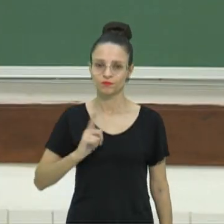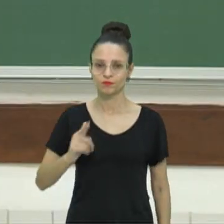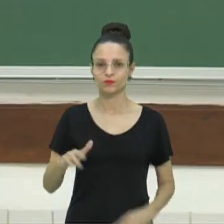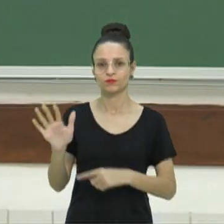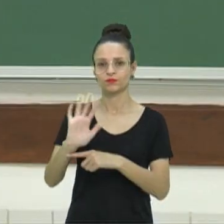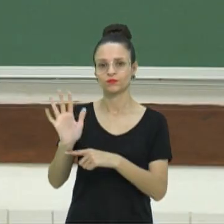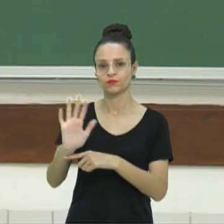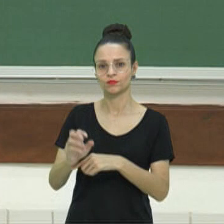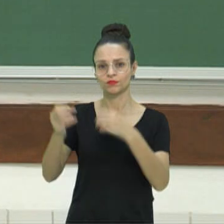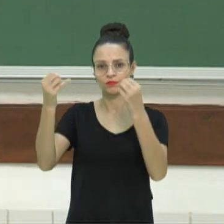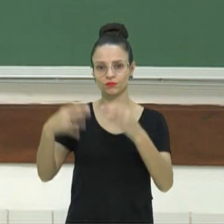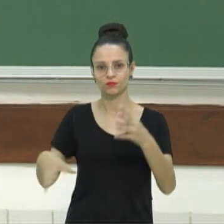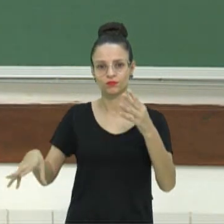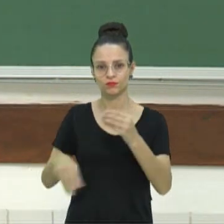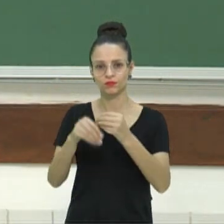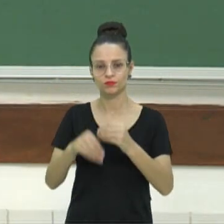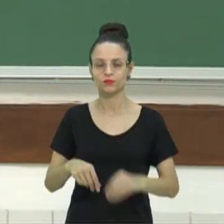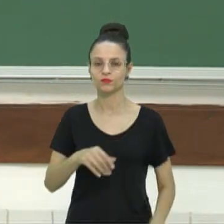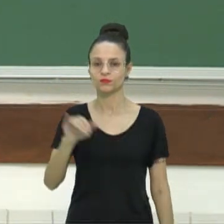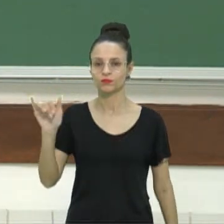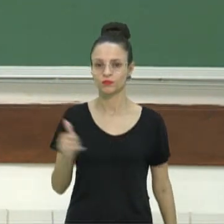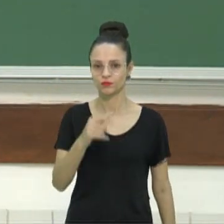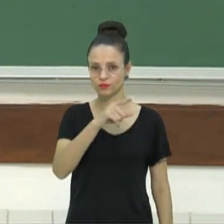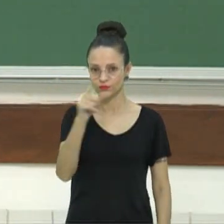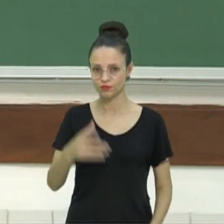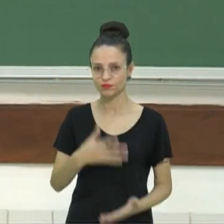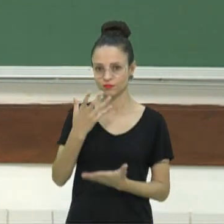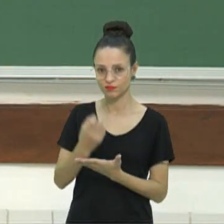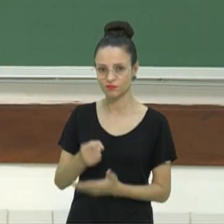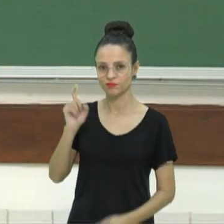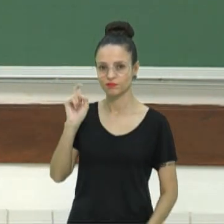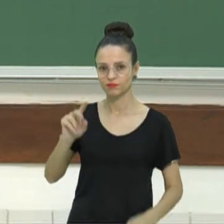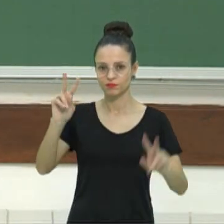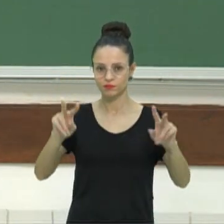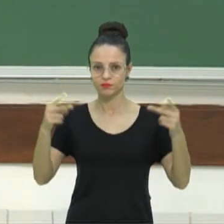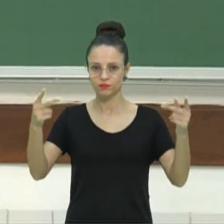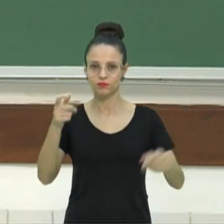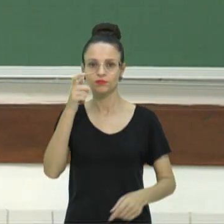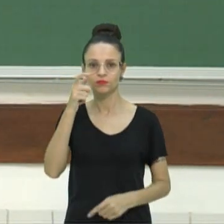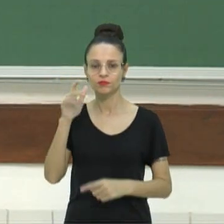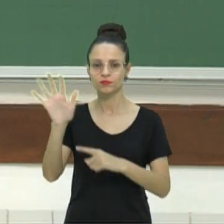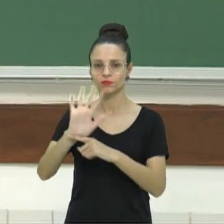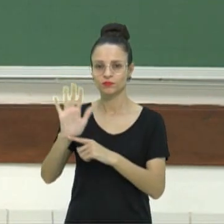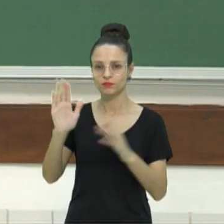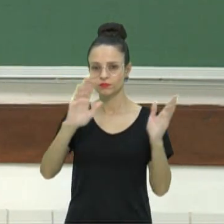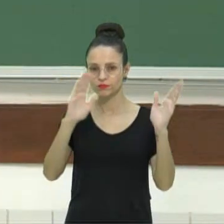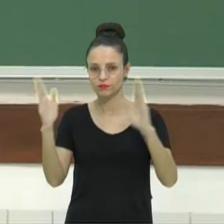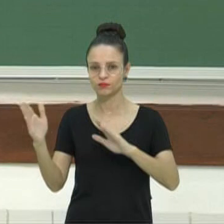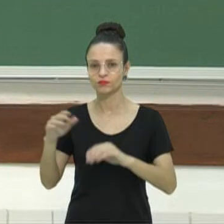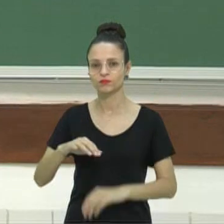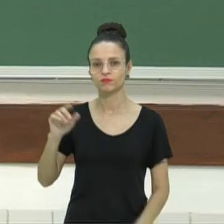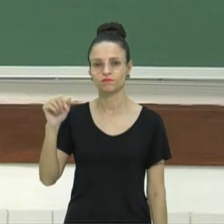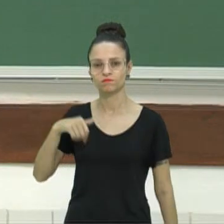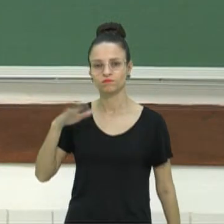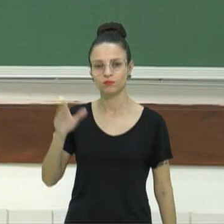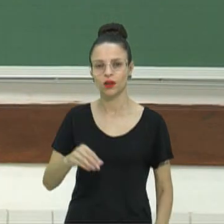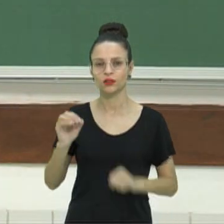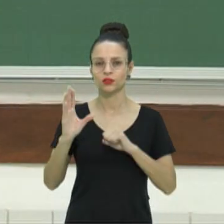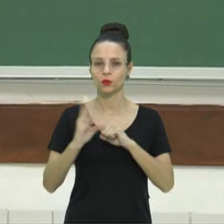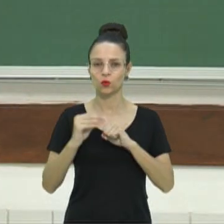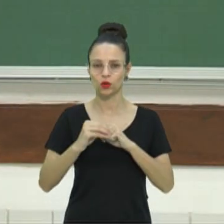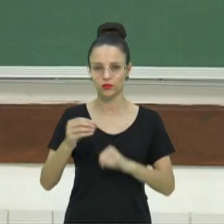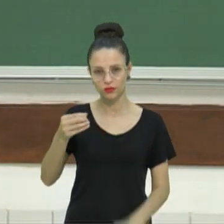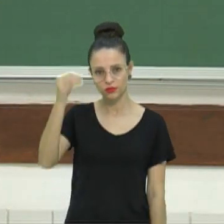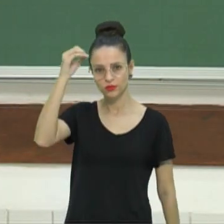vídeos que vão estar complementando. Aproveita que você já baixou o material, clica no link, assista o vídeo e aprofunde ainda mais o conhecimento na